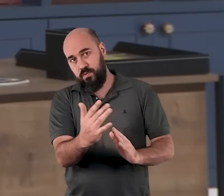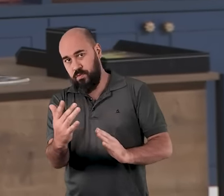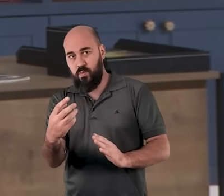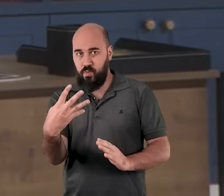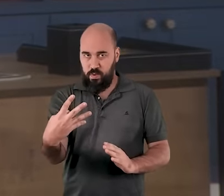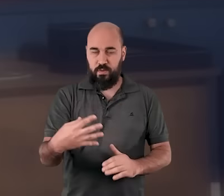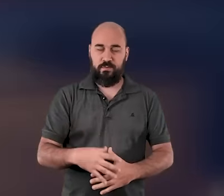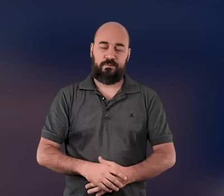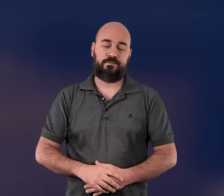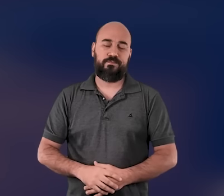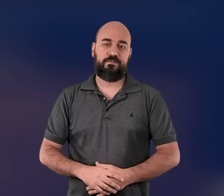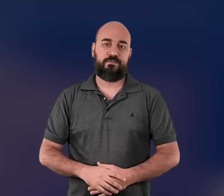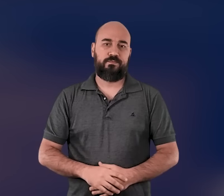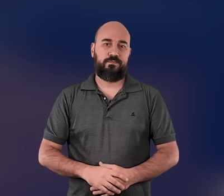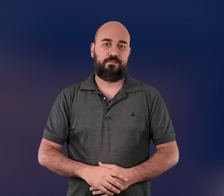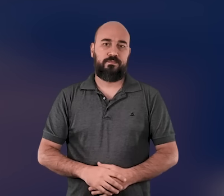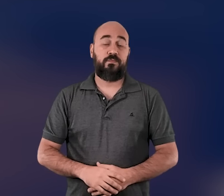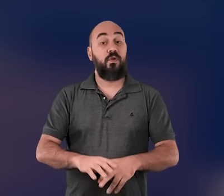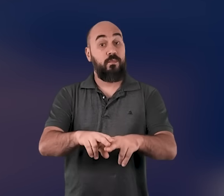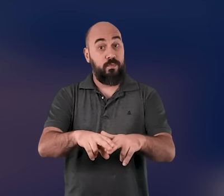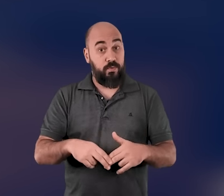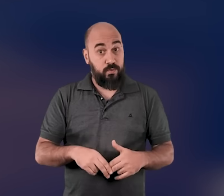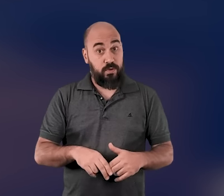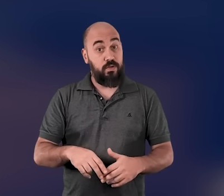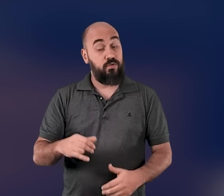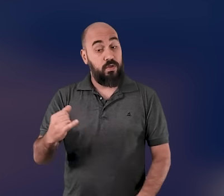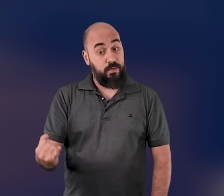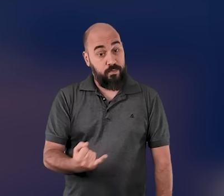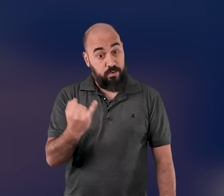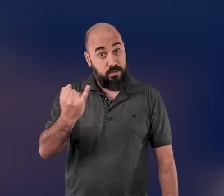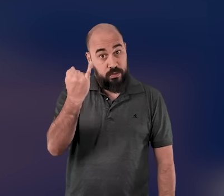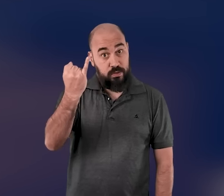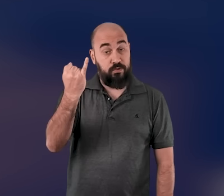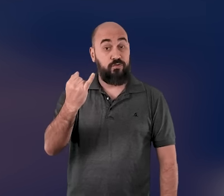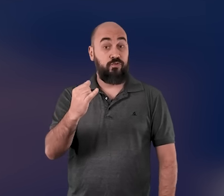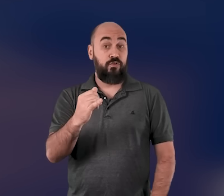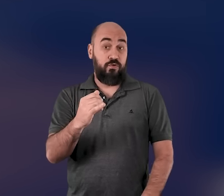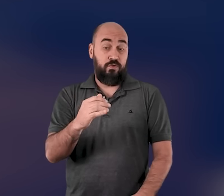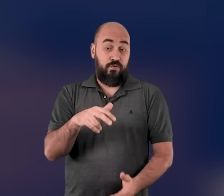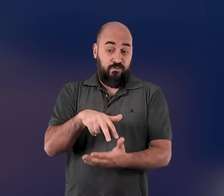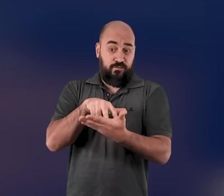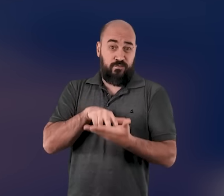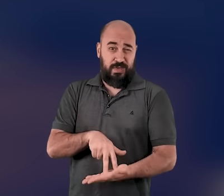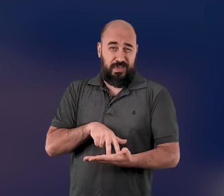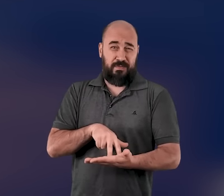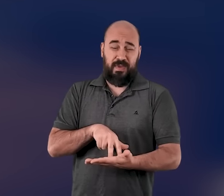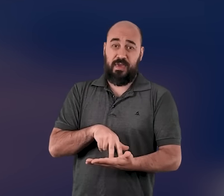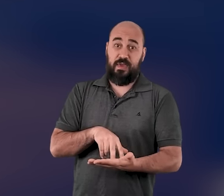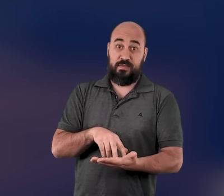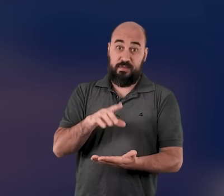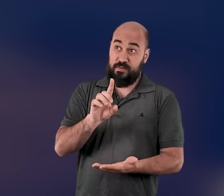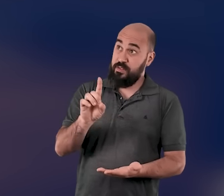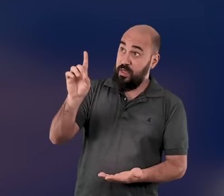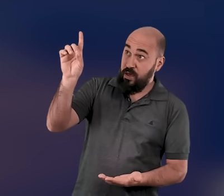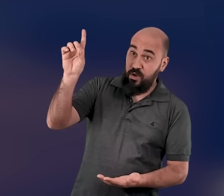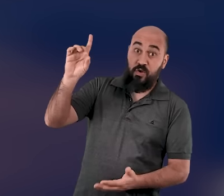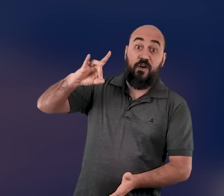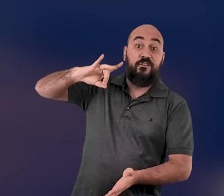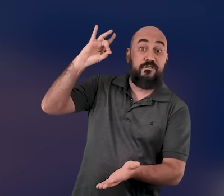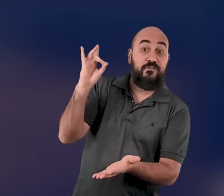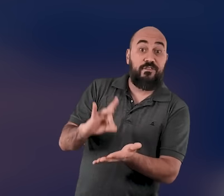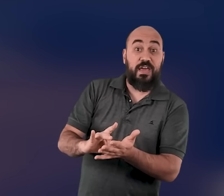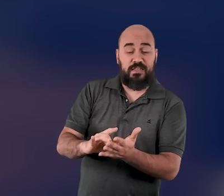assim: Por esta razão importa que nos apeguemos com mais firmeza às verdades ouvidas, para que delas